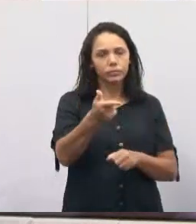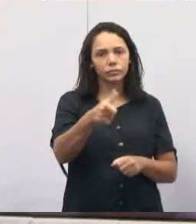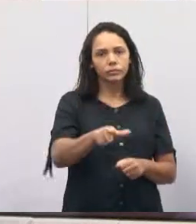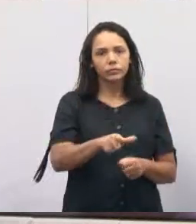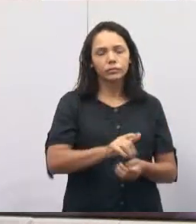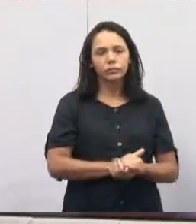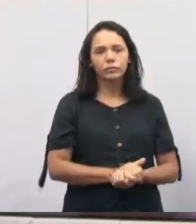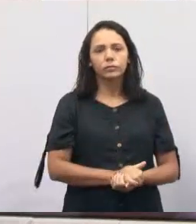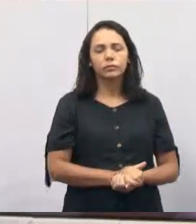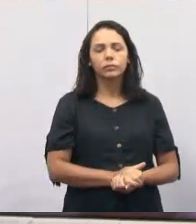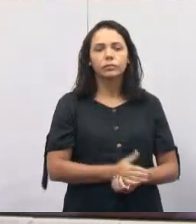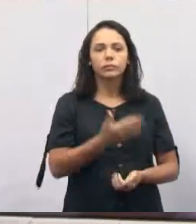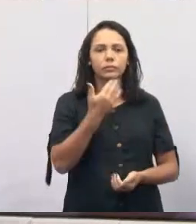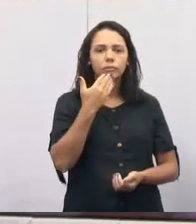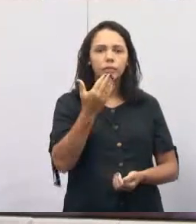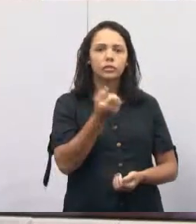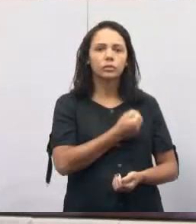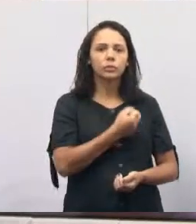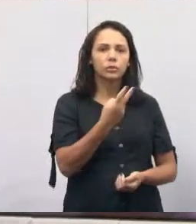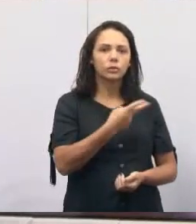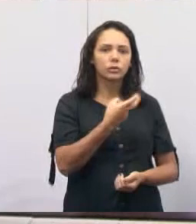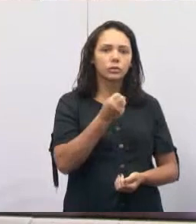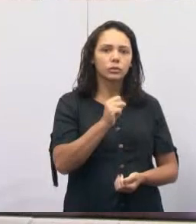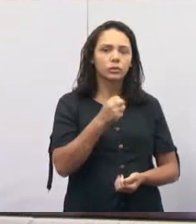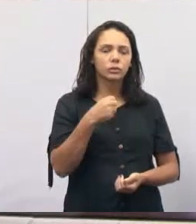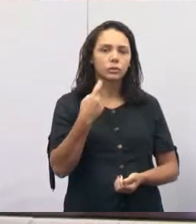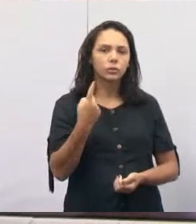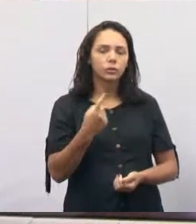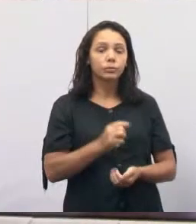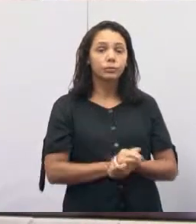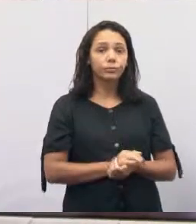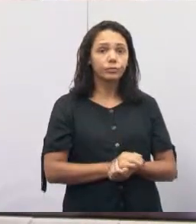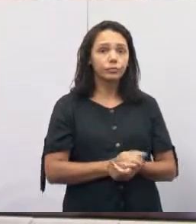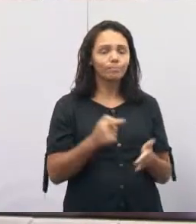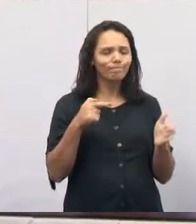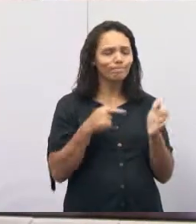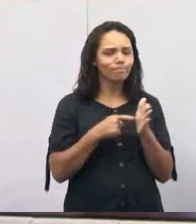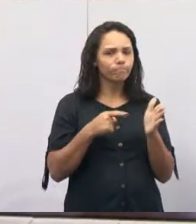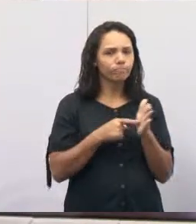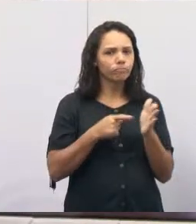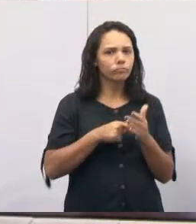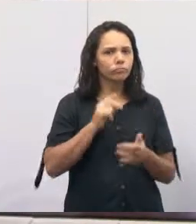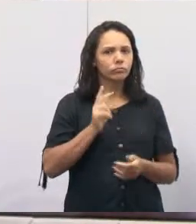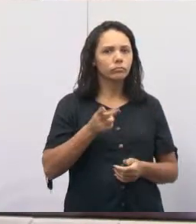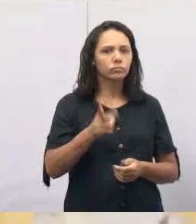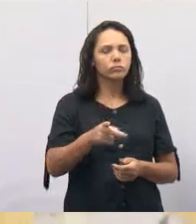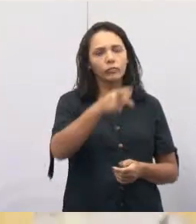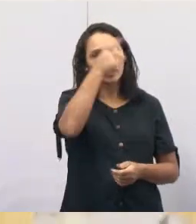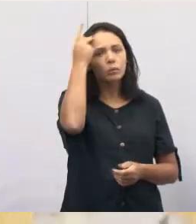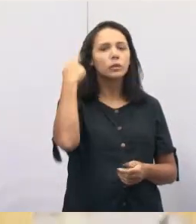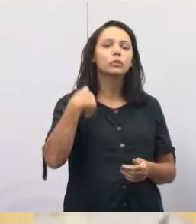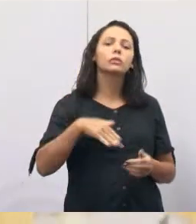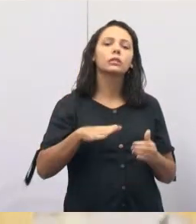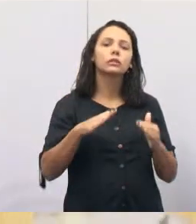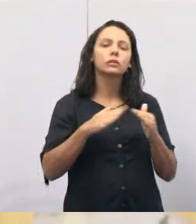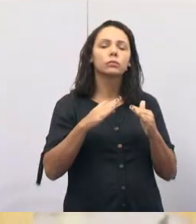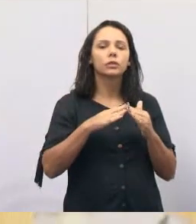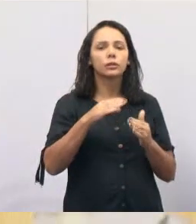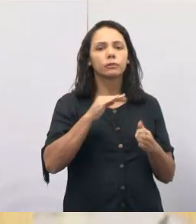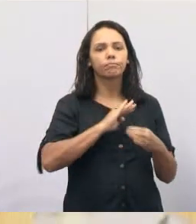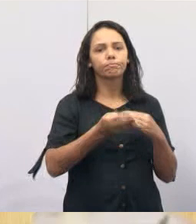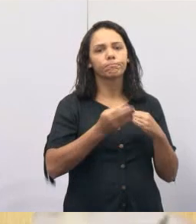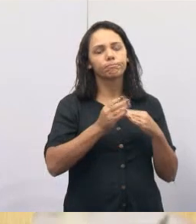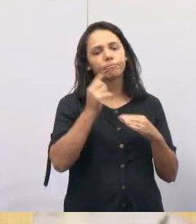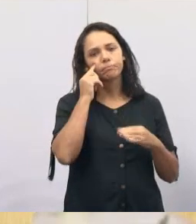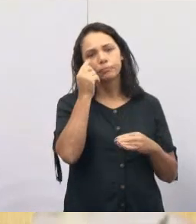informação. Pedido 281, considerando as denúncias recebidas com frequência dos moradores do Parque Meia Lua, de